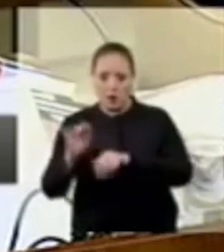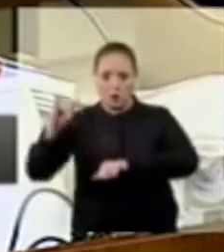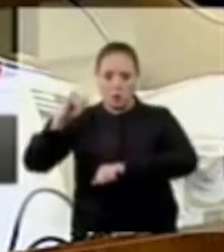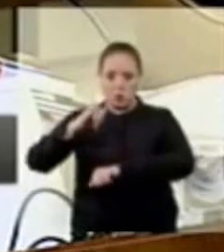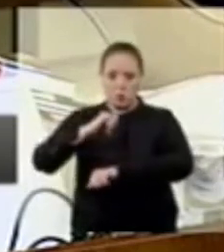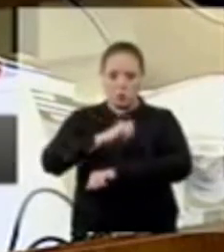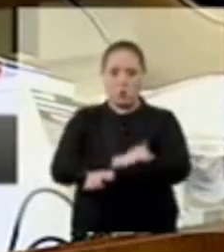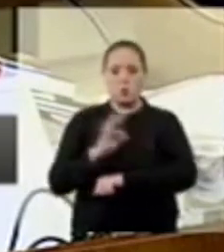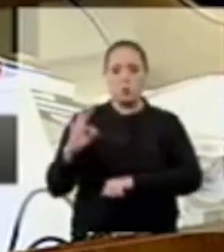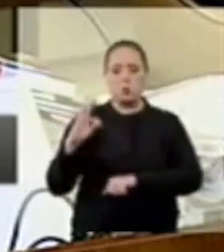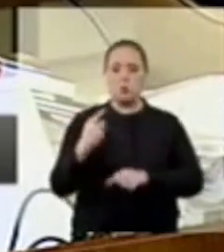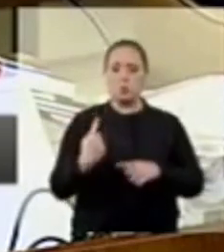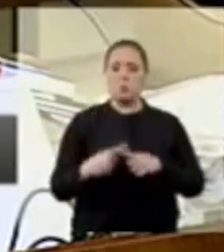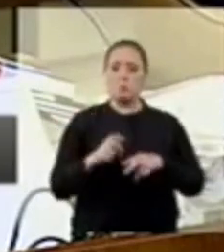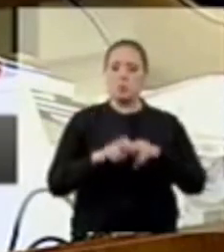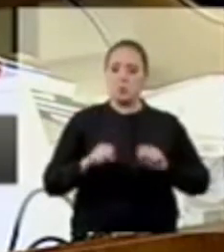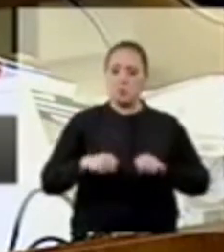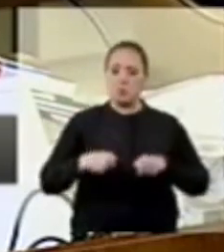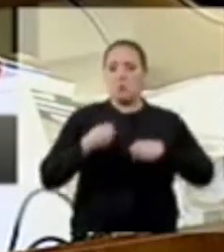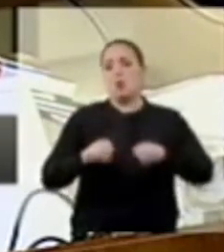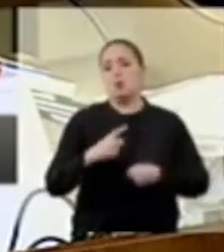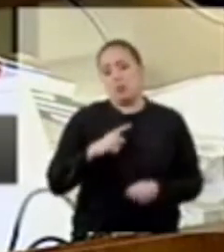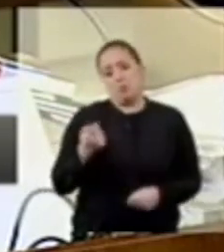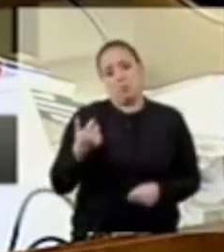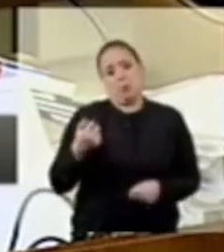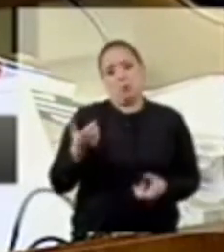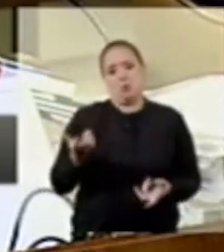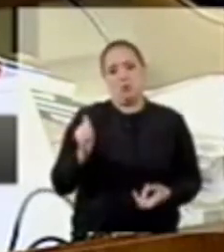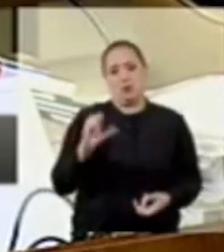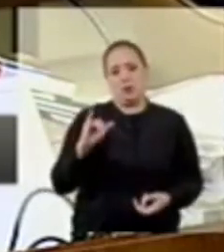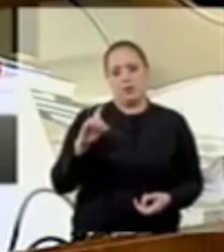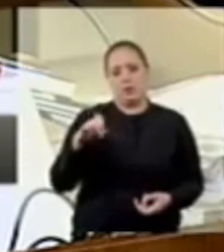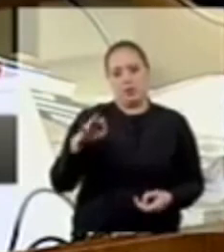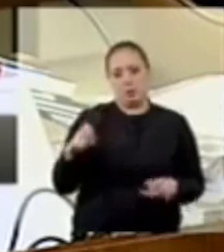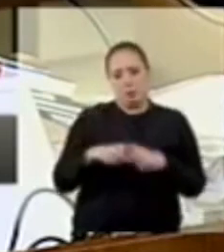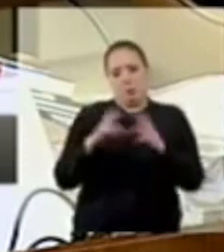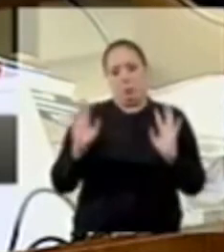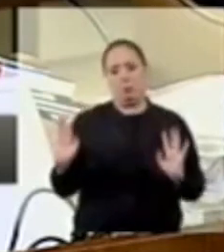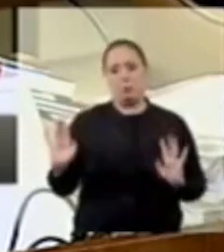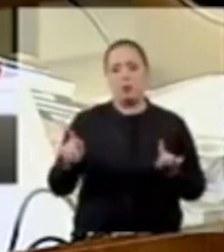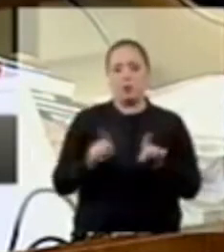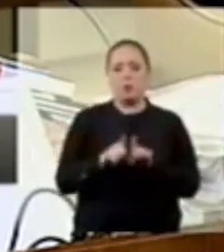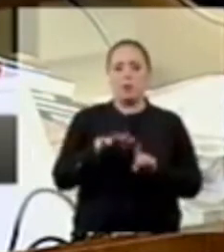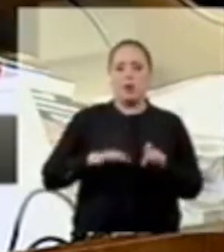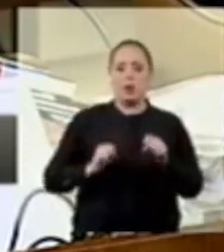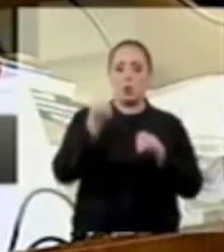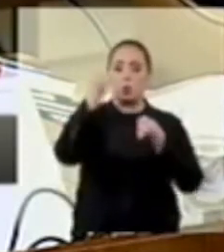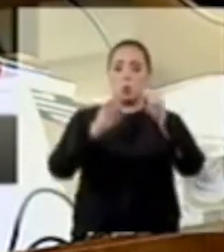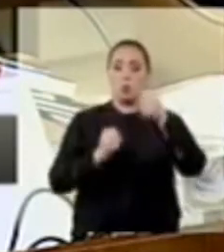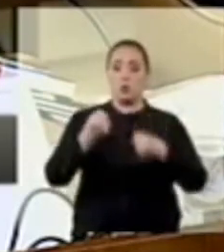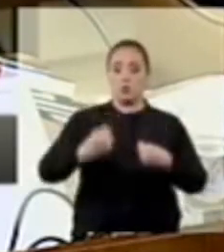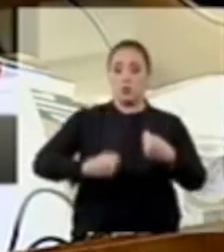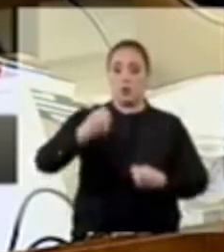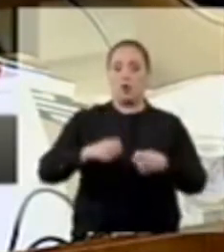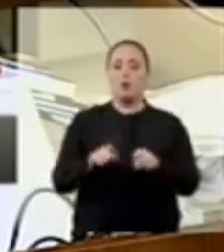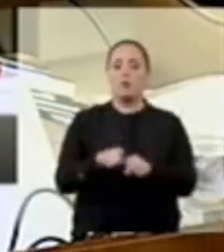todos os esforços a margem mínima de acidentes ou mesmo vá o mesmo vale para a indústria automobilística para a